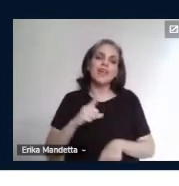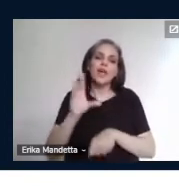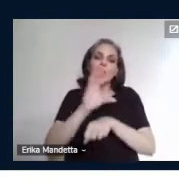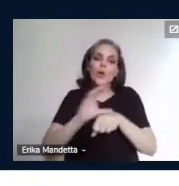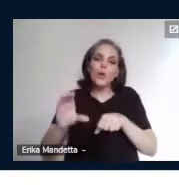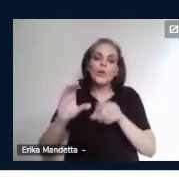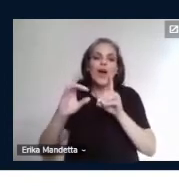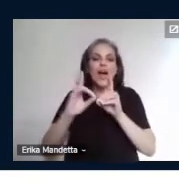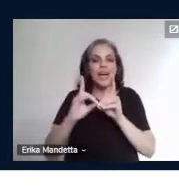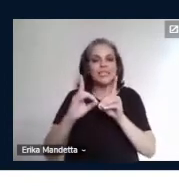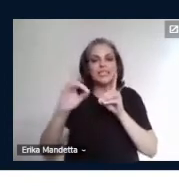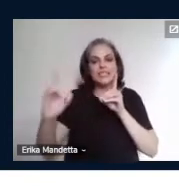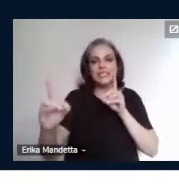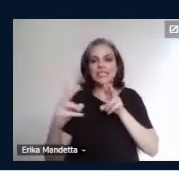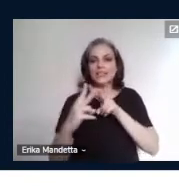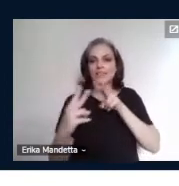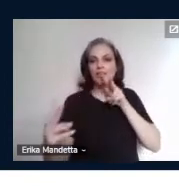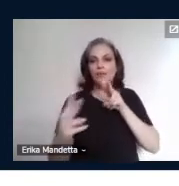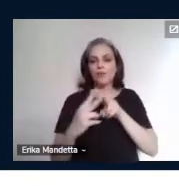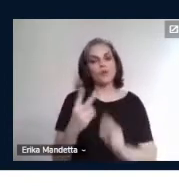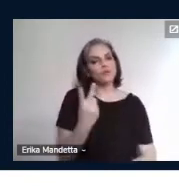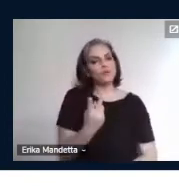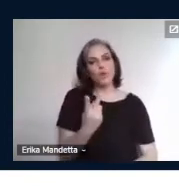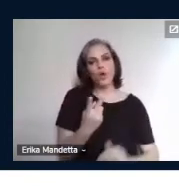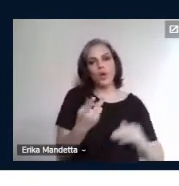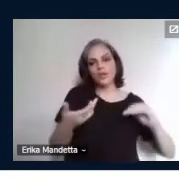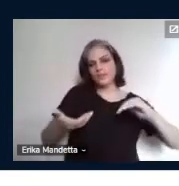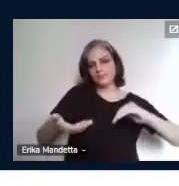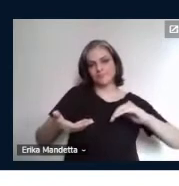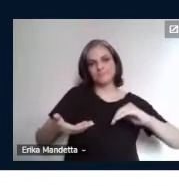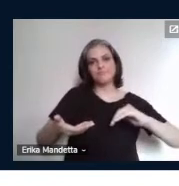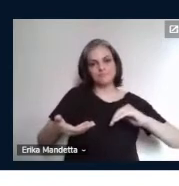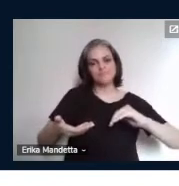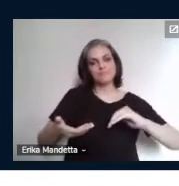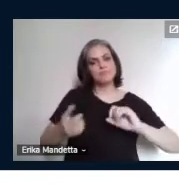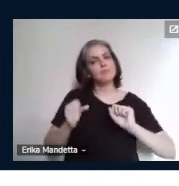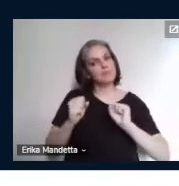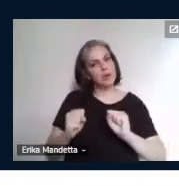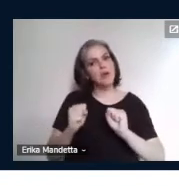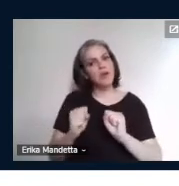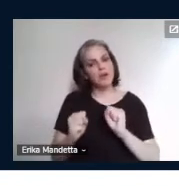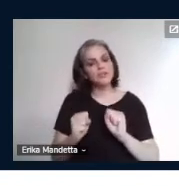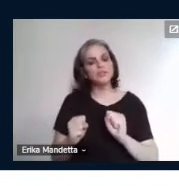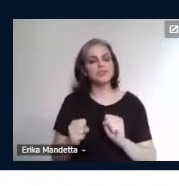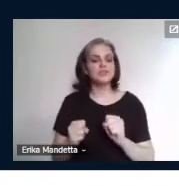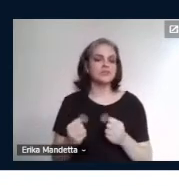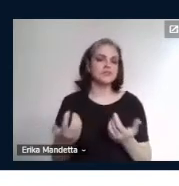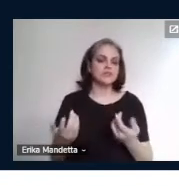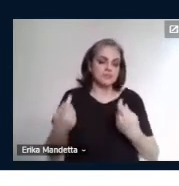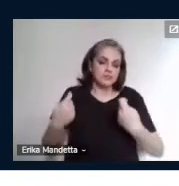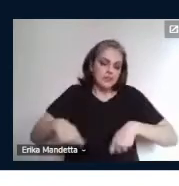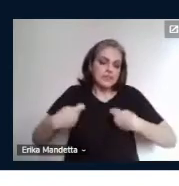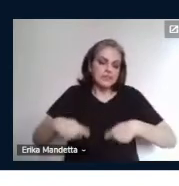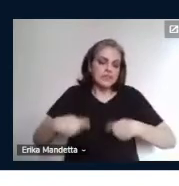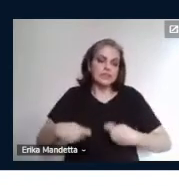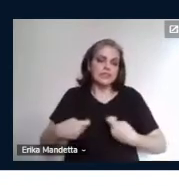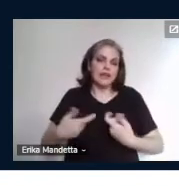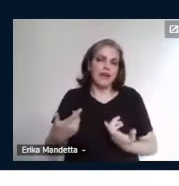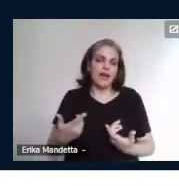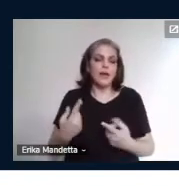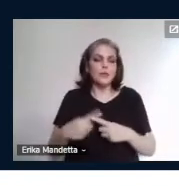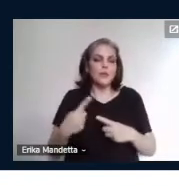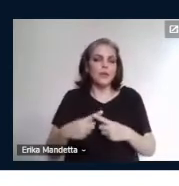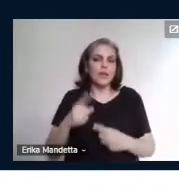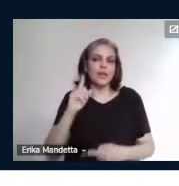órgãos que acompanham o Congresso e que também poderiam ter a demanda de cidadãos